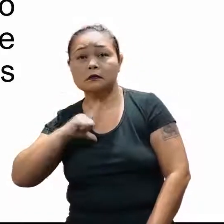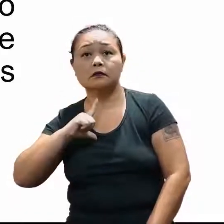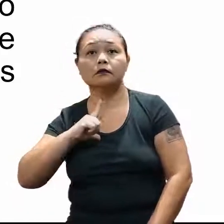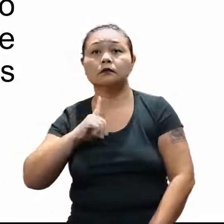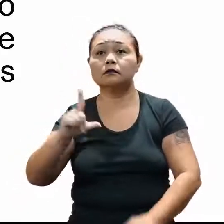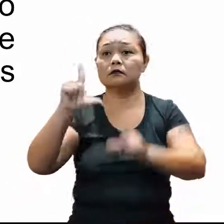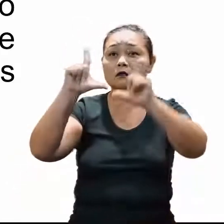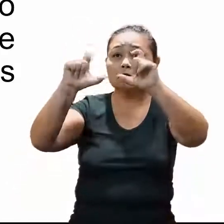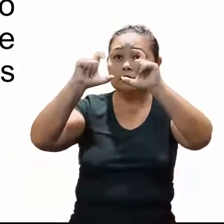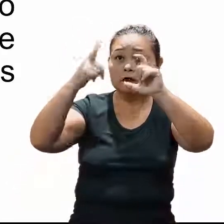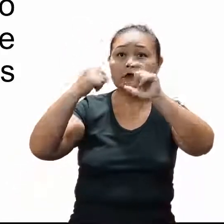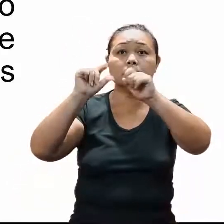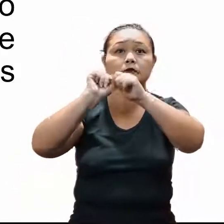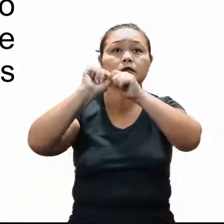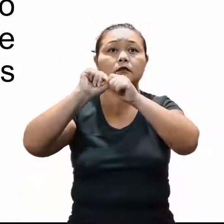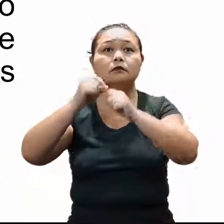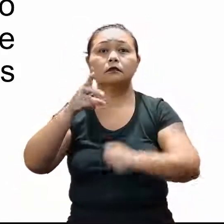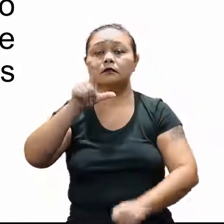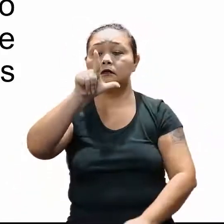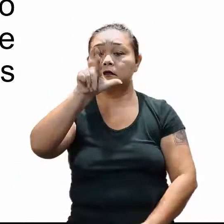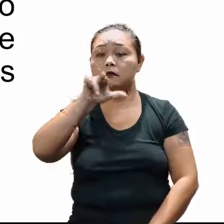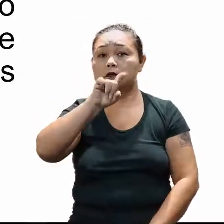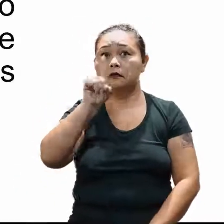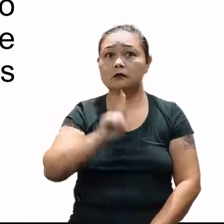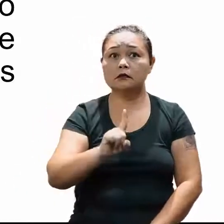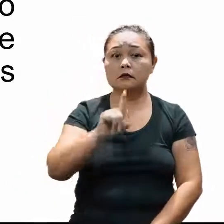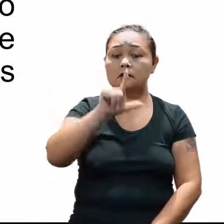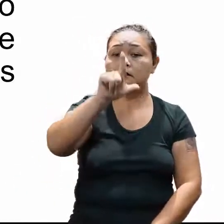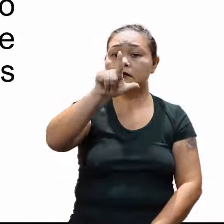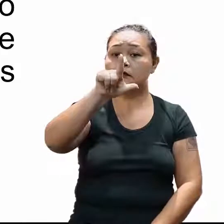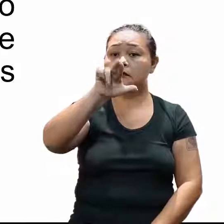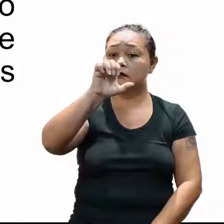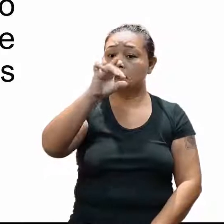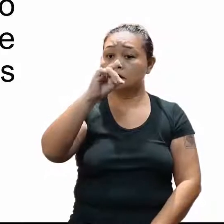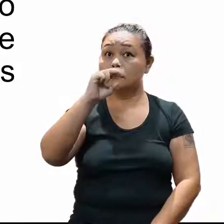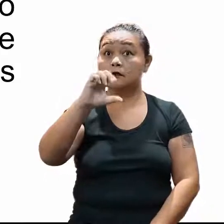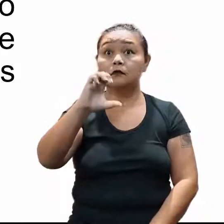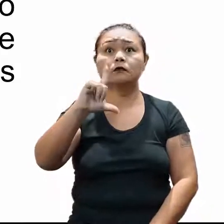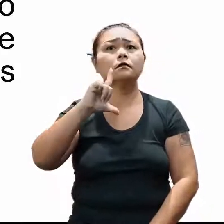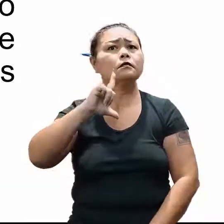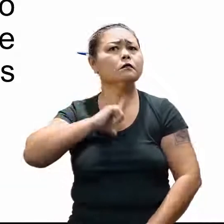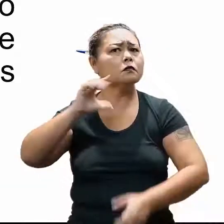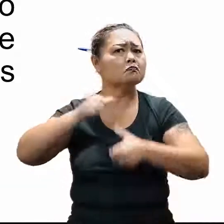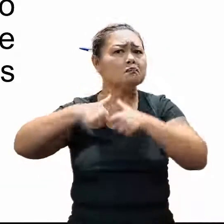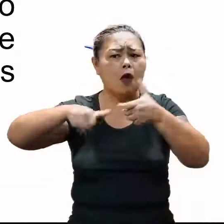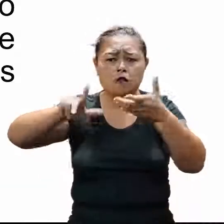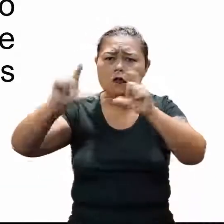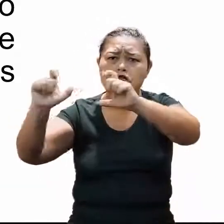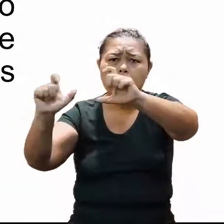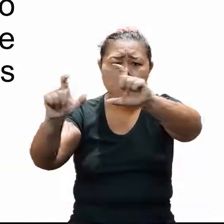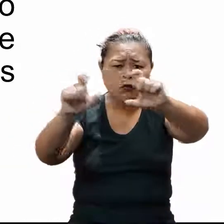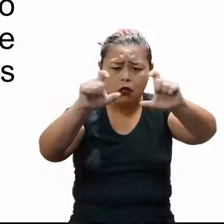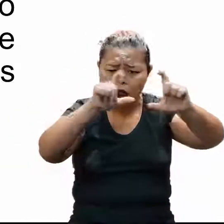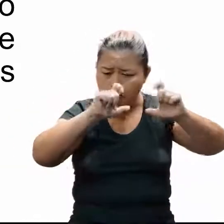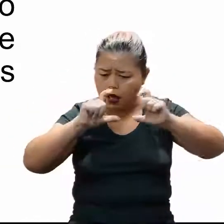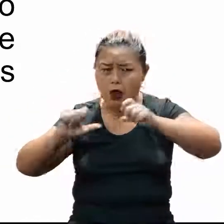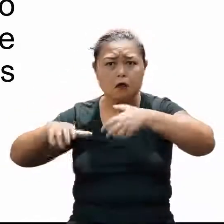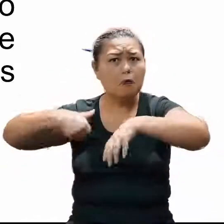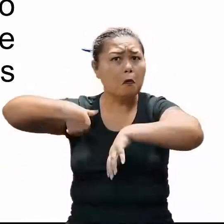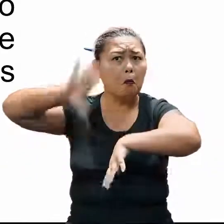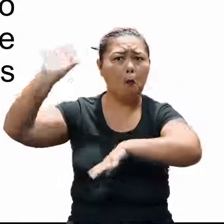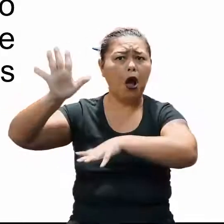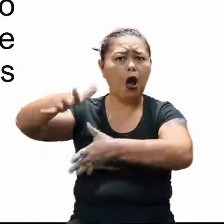fotógrafo, gente, Luiz Leduc, ele tem um dos maiores registros